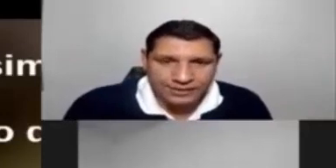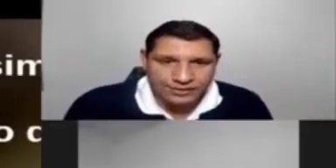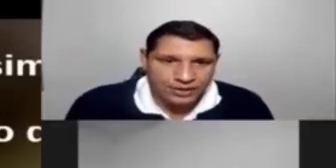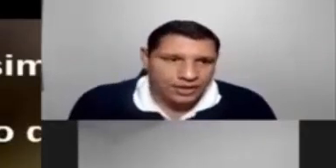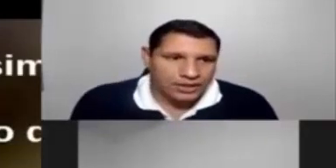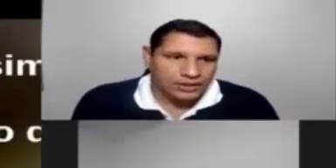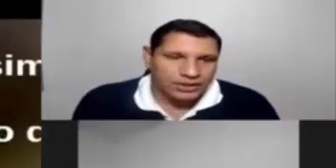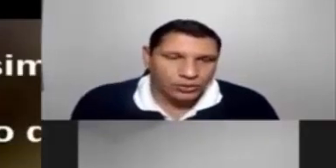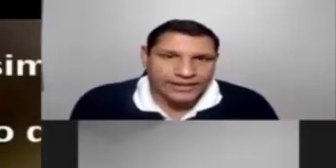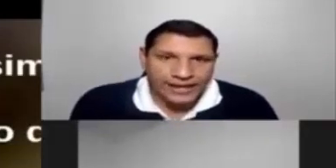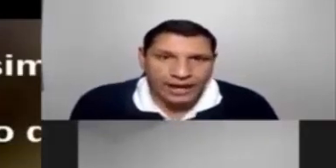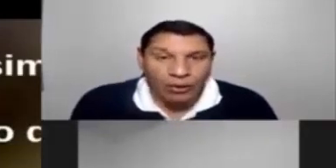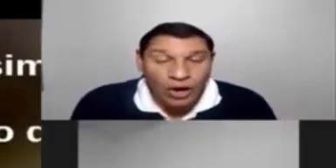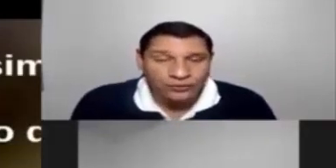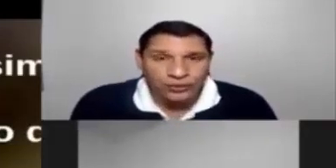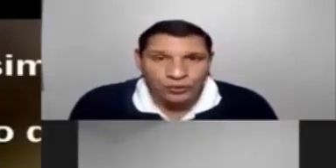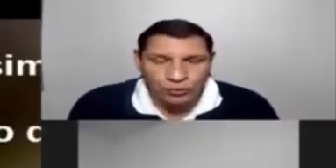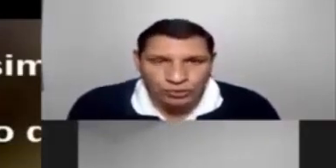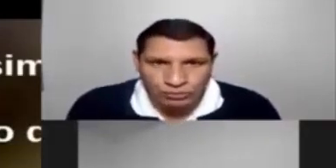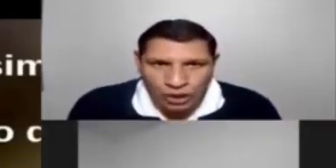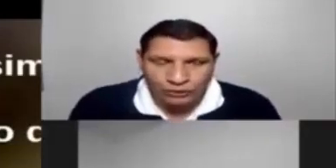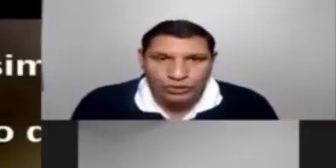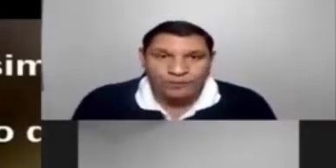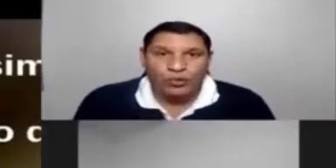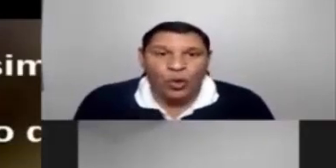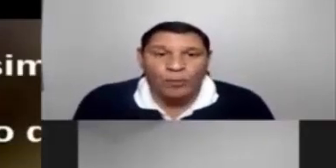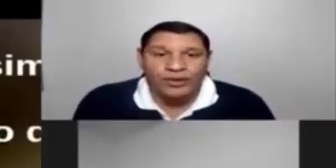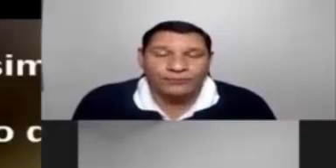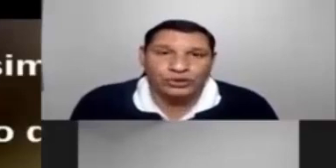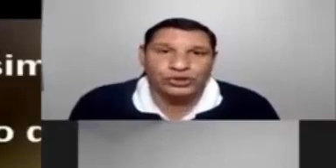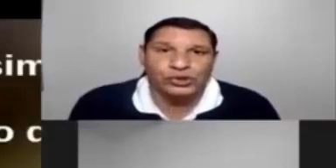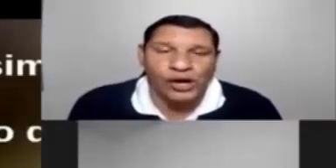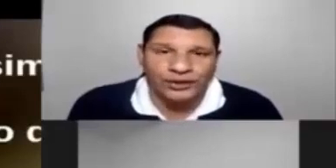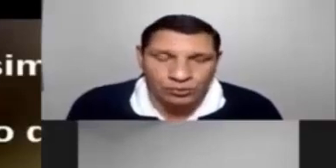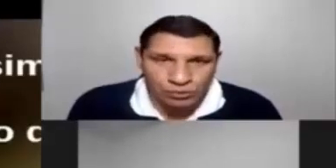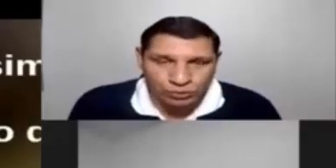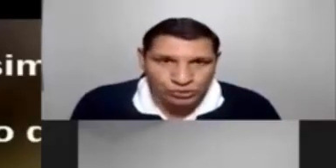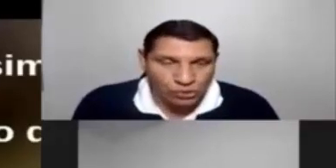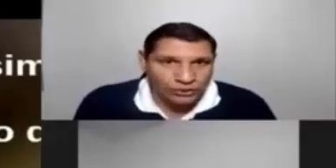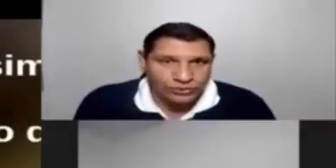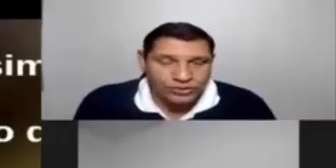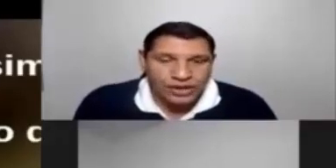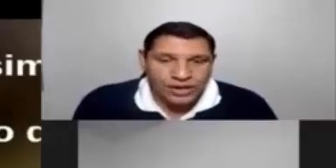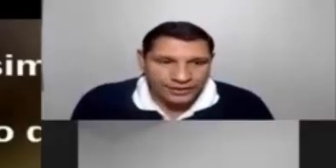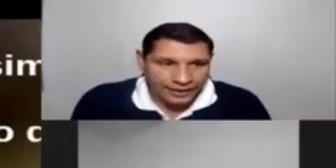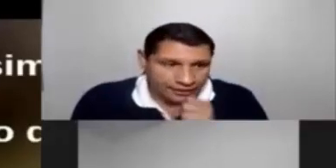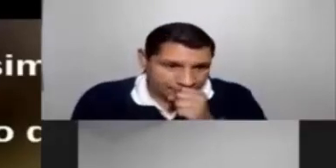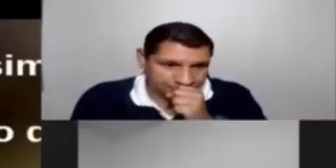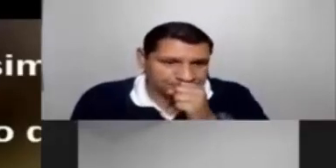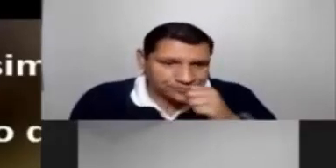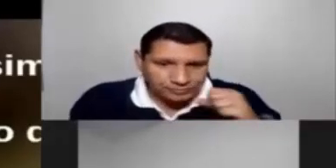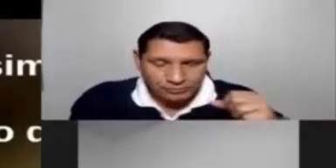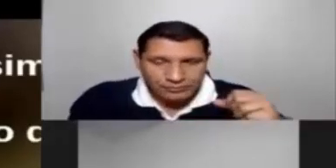vocês... O que... Onde fica o mundo dos mortos? Como que funciona o mundo dos mortos, né?